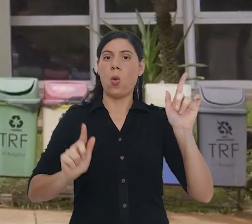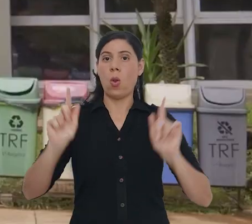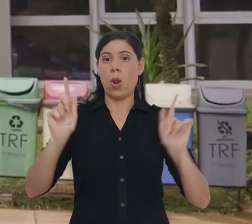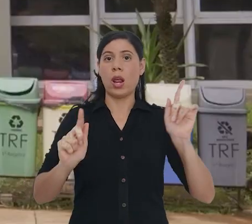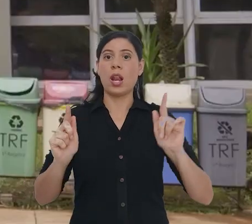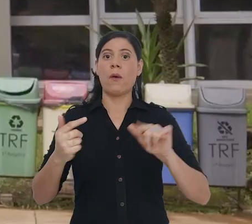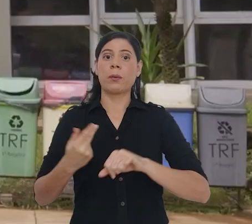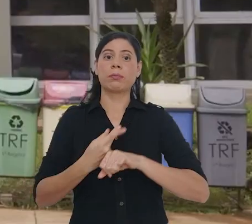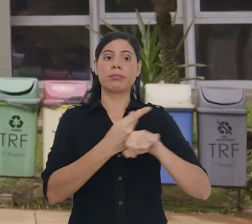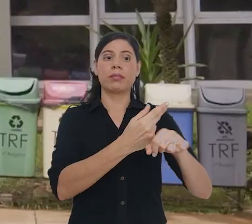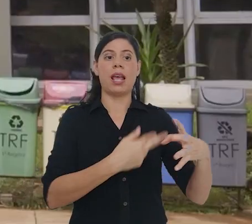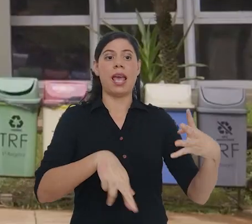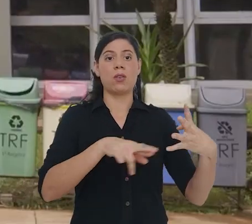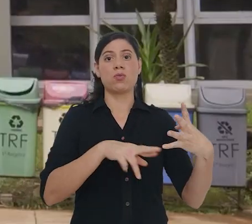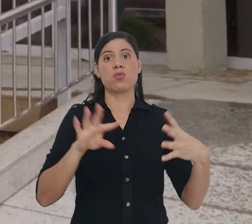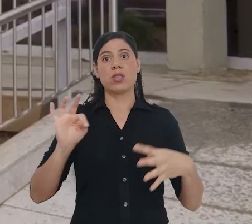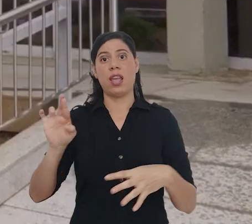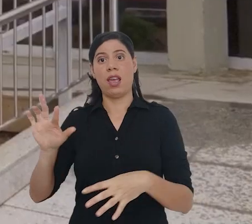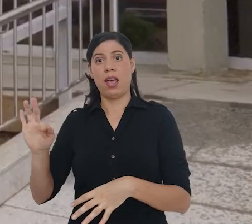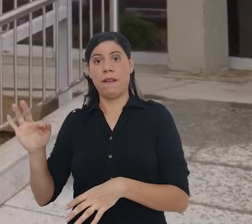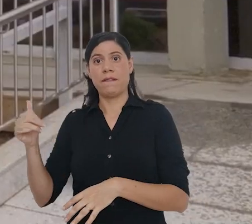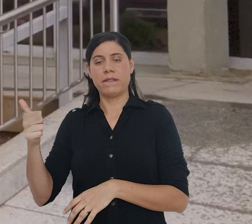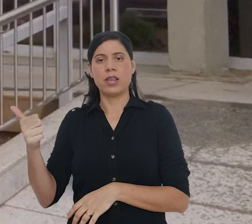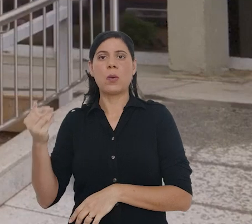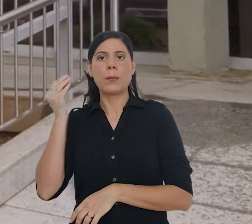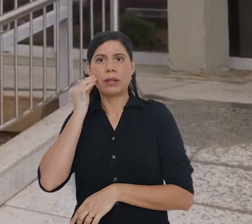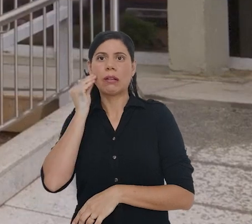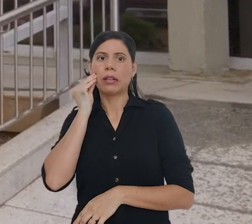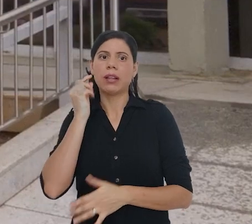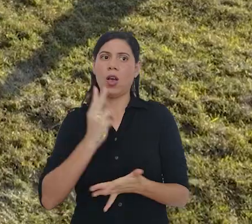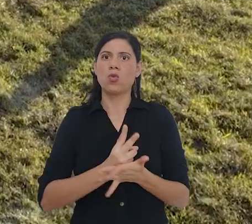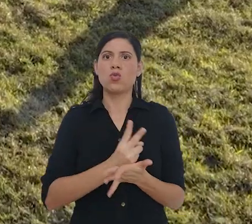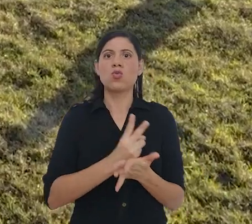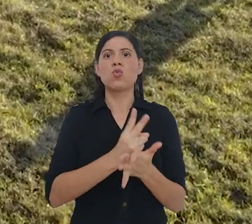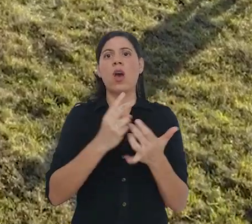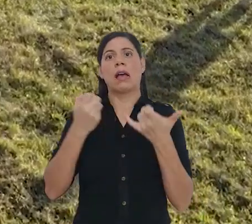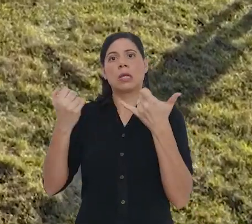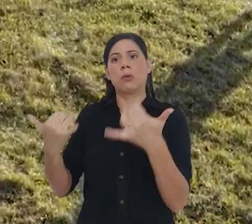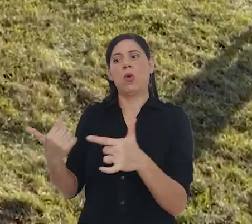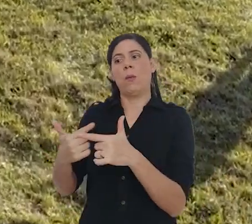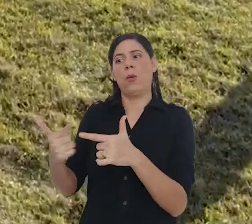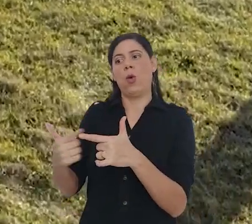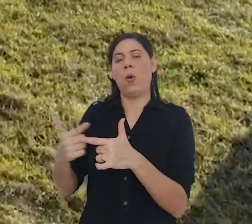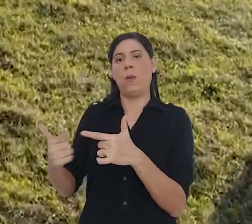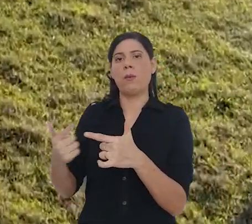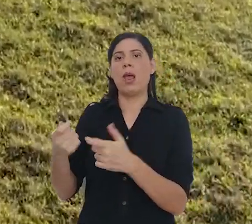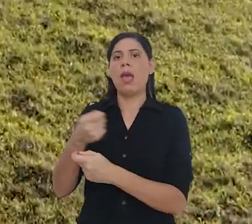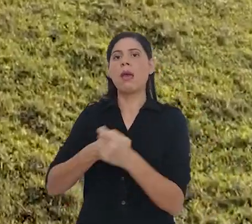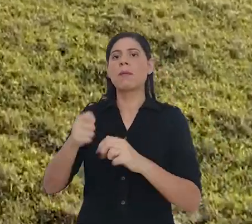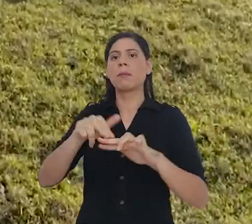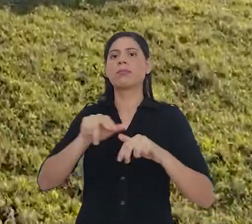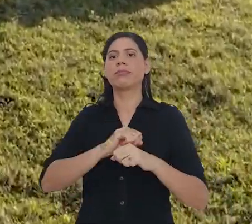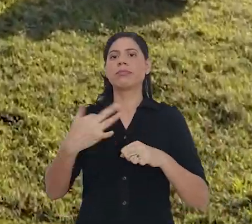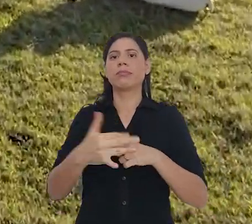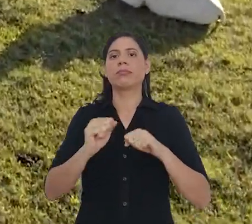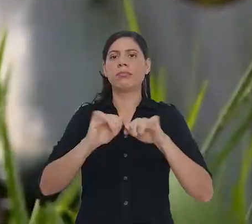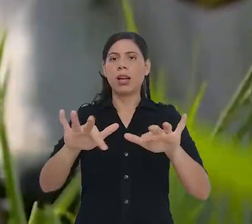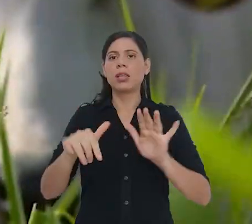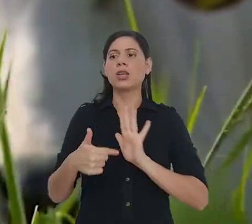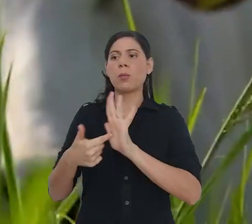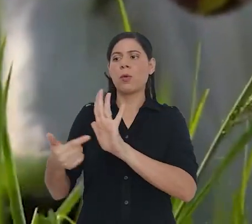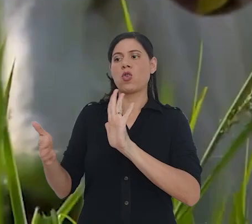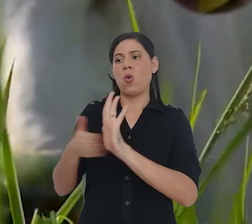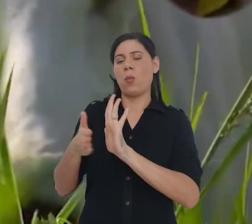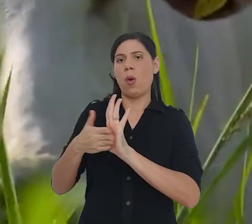o empresário recorreu ao TRF1 para tentar manter o negócio. Ele alegou problemas financeiros em razão da pandemia